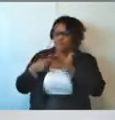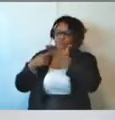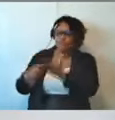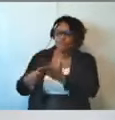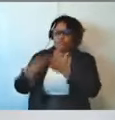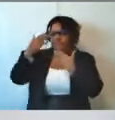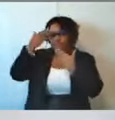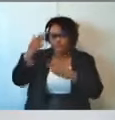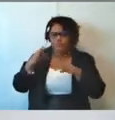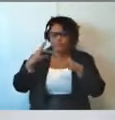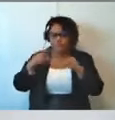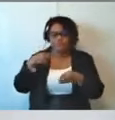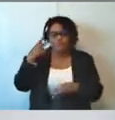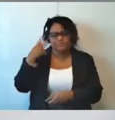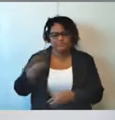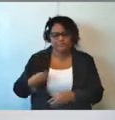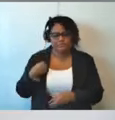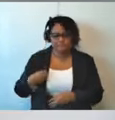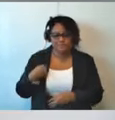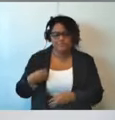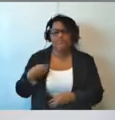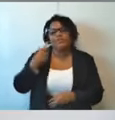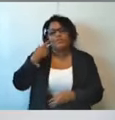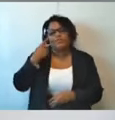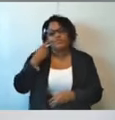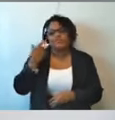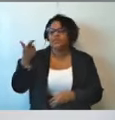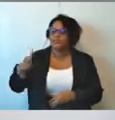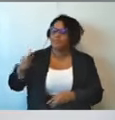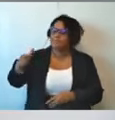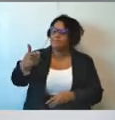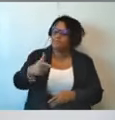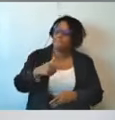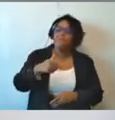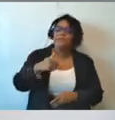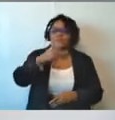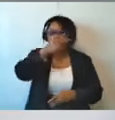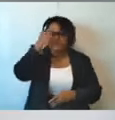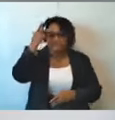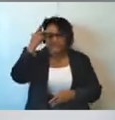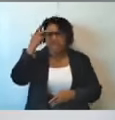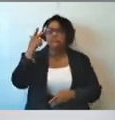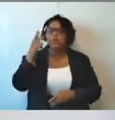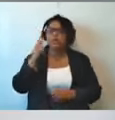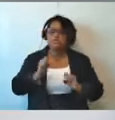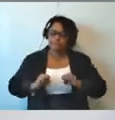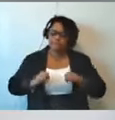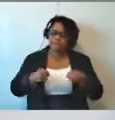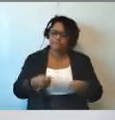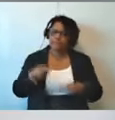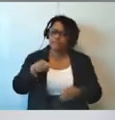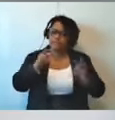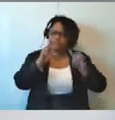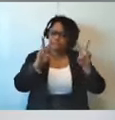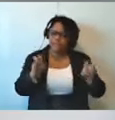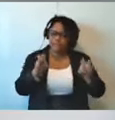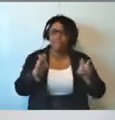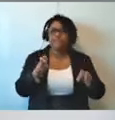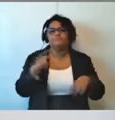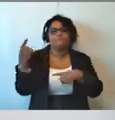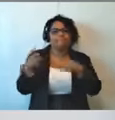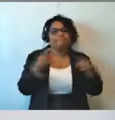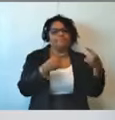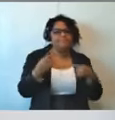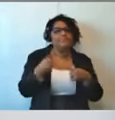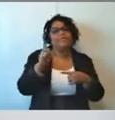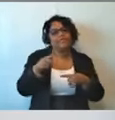fico muito feliz de ver que tem mais pessoas engajadas nesse assunto tão polêmico que é a motofaixa. Eu tenho algumas coisas aqui